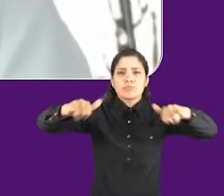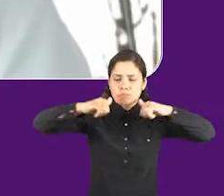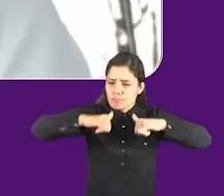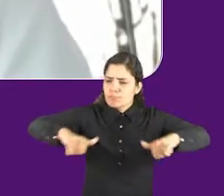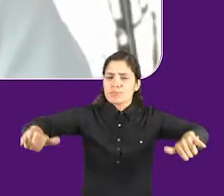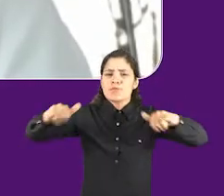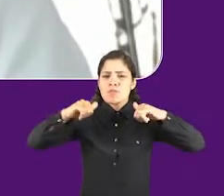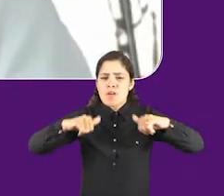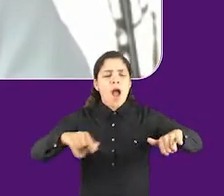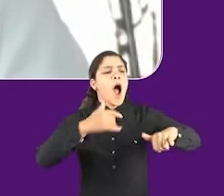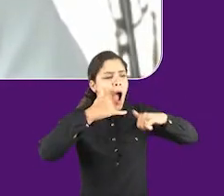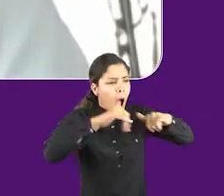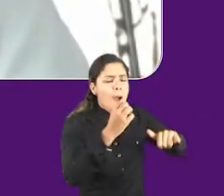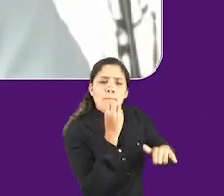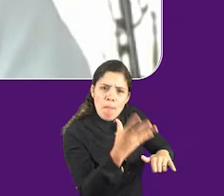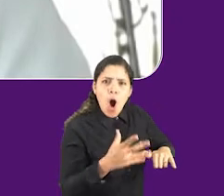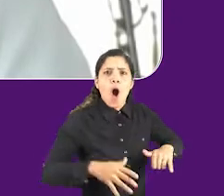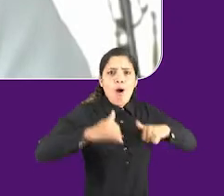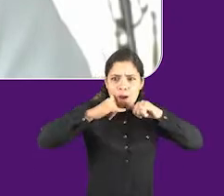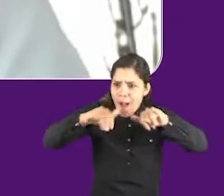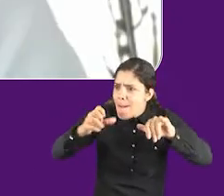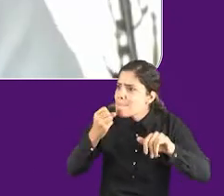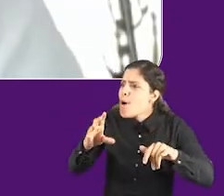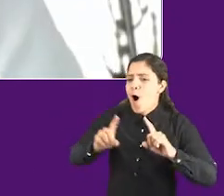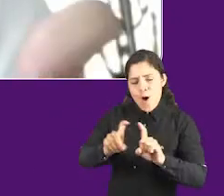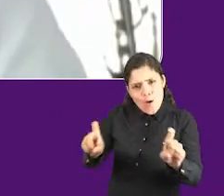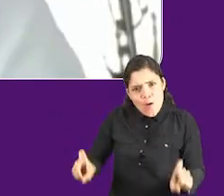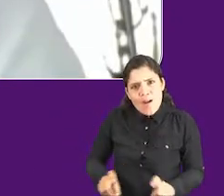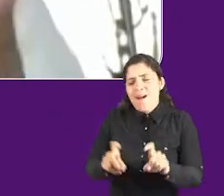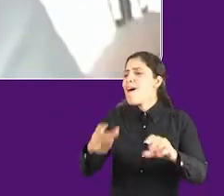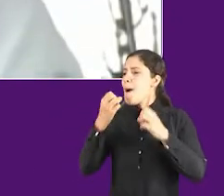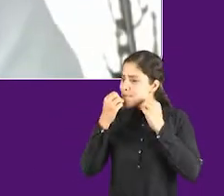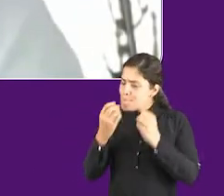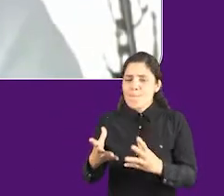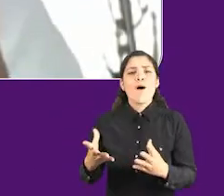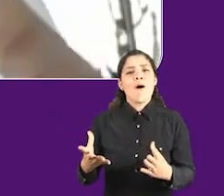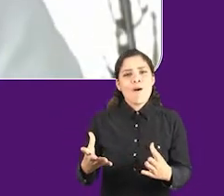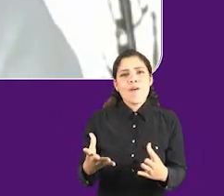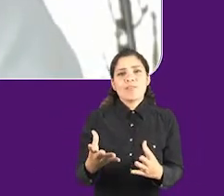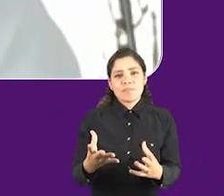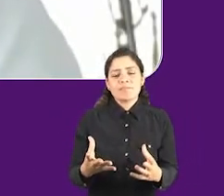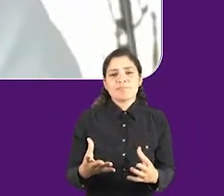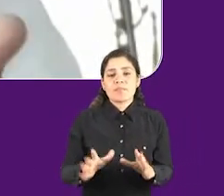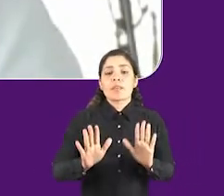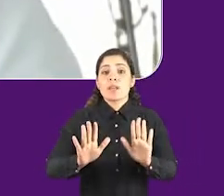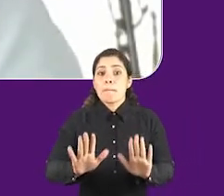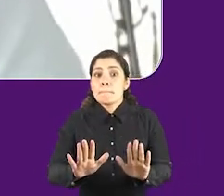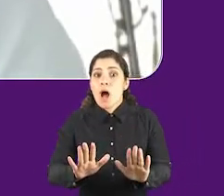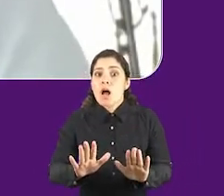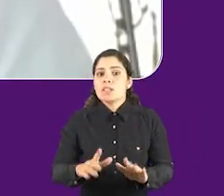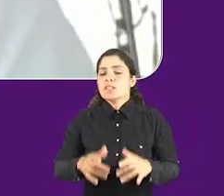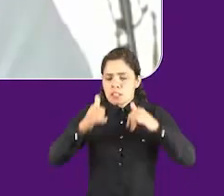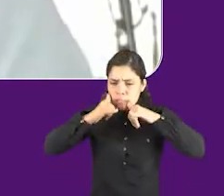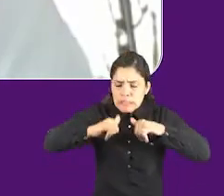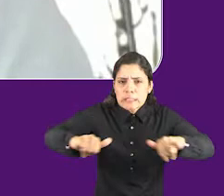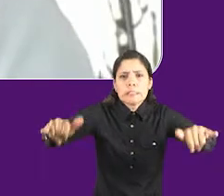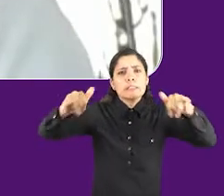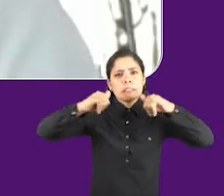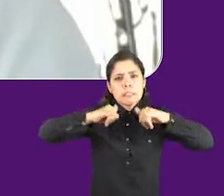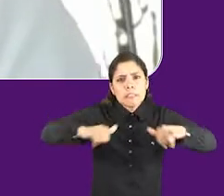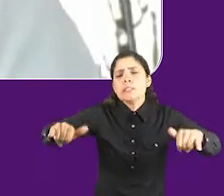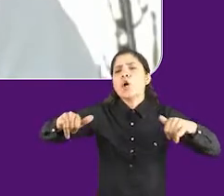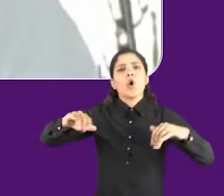o time falar do quê que eu digital como que estou a ser faz qual é o botão criador digital passa